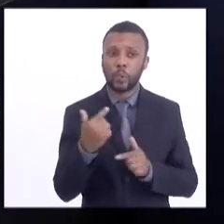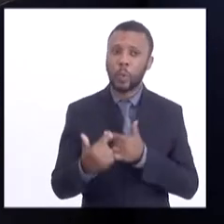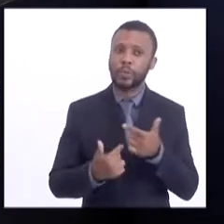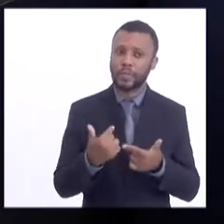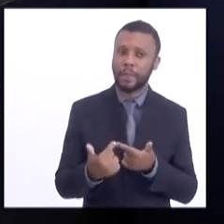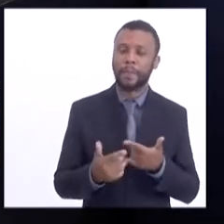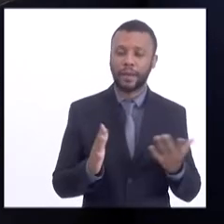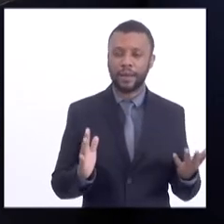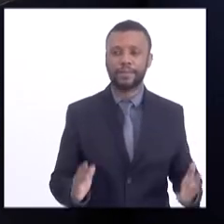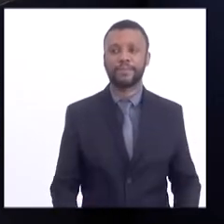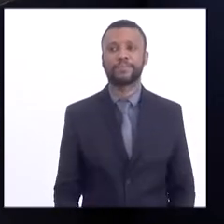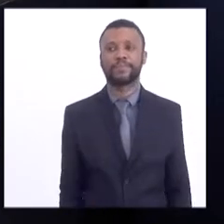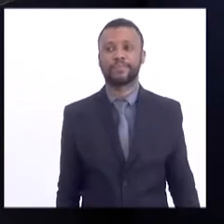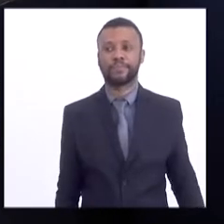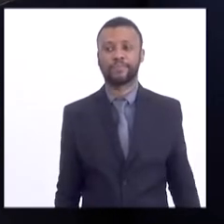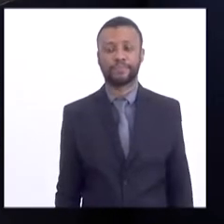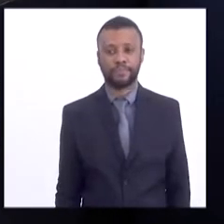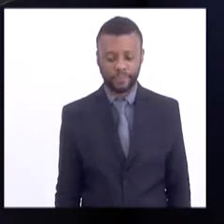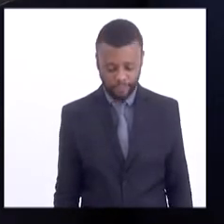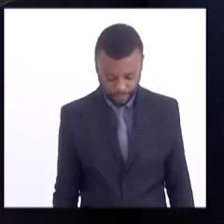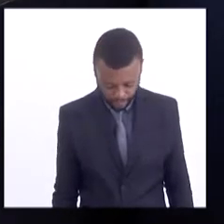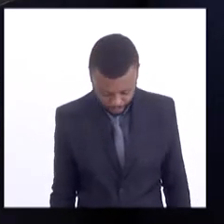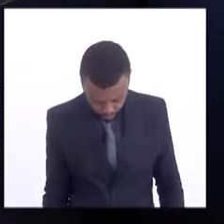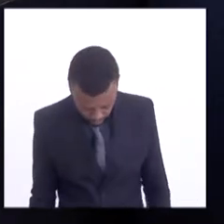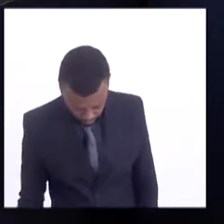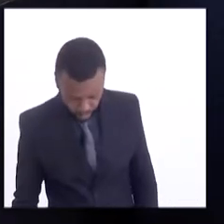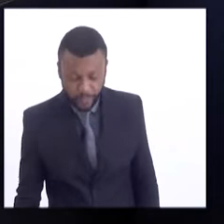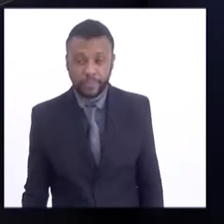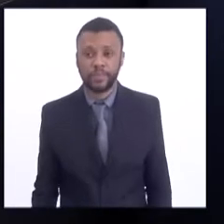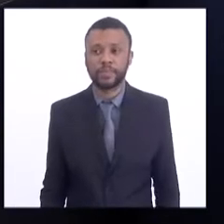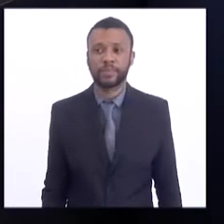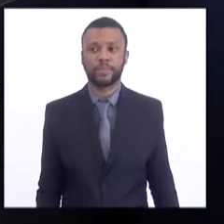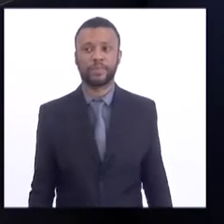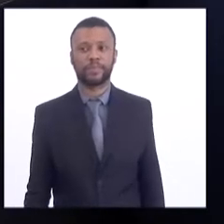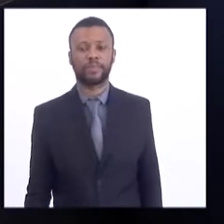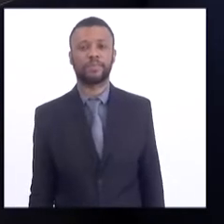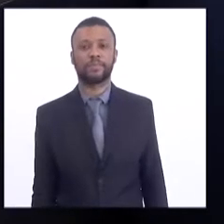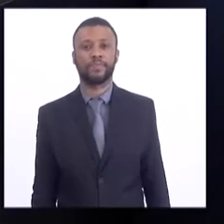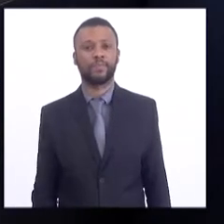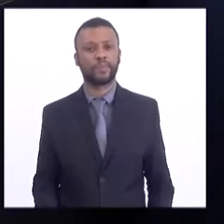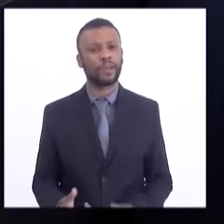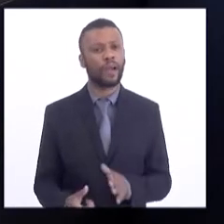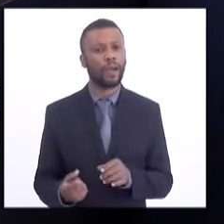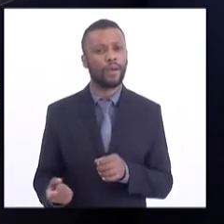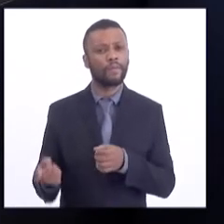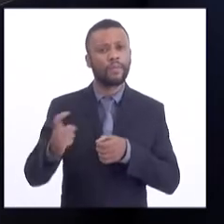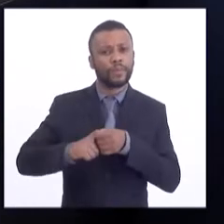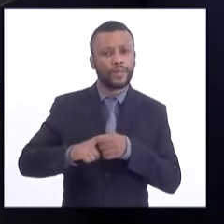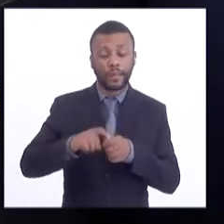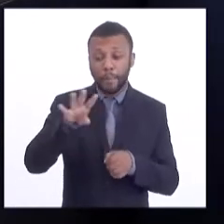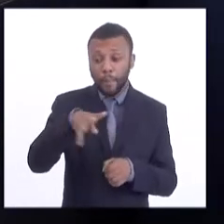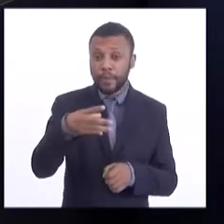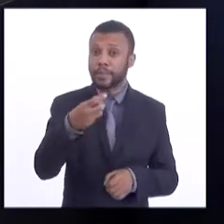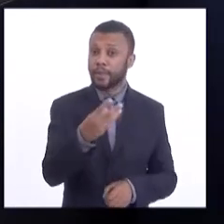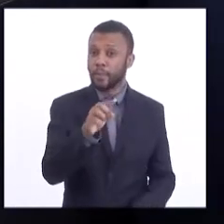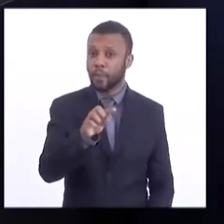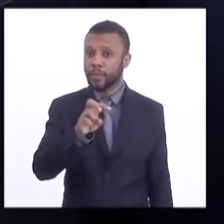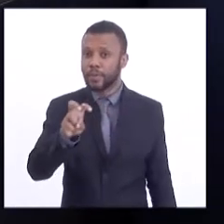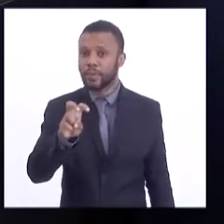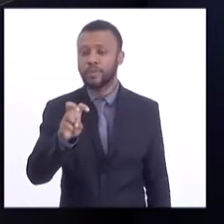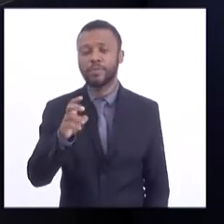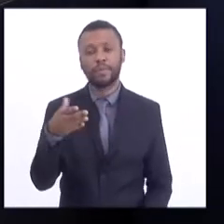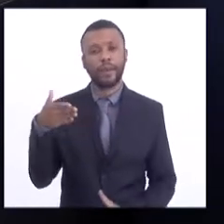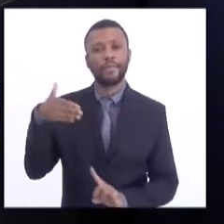aqui voltando a programação daqueles... 3.5 para